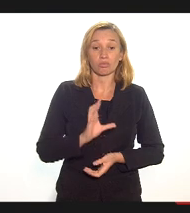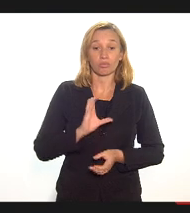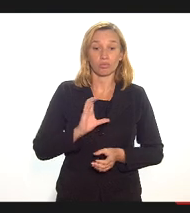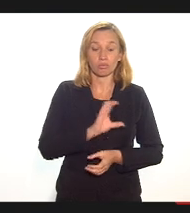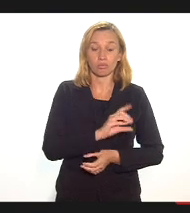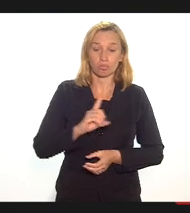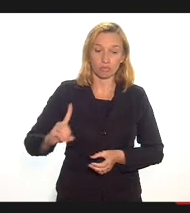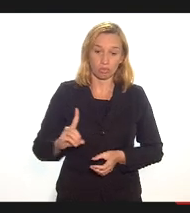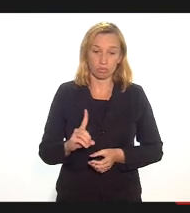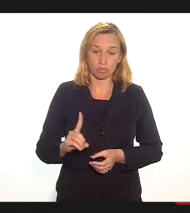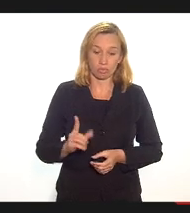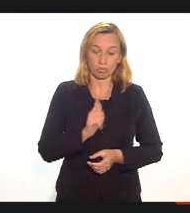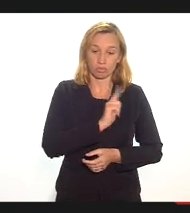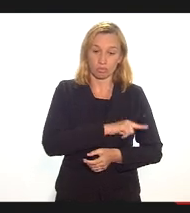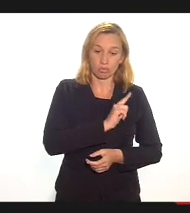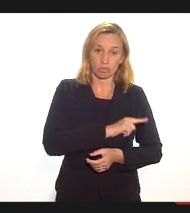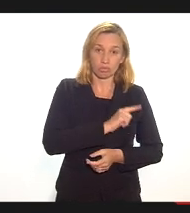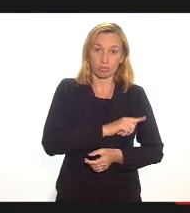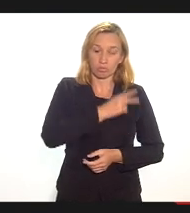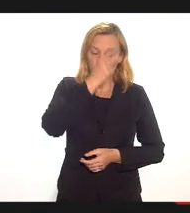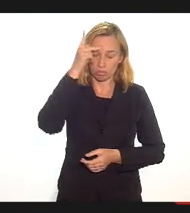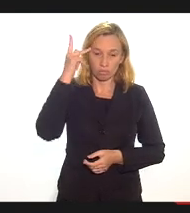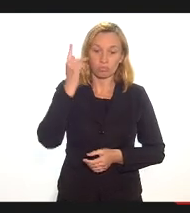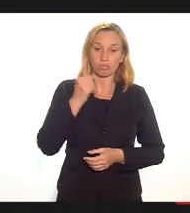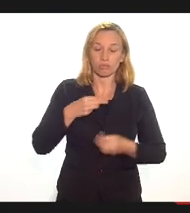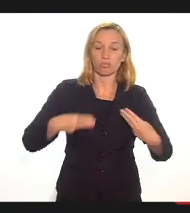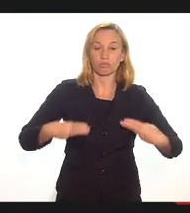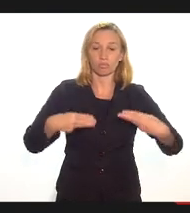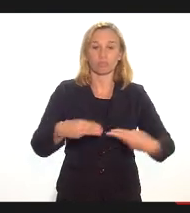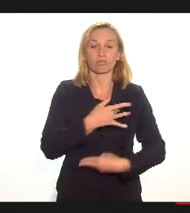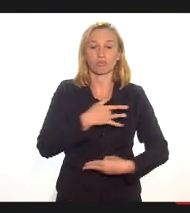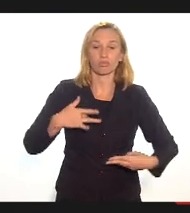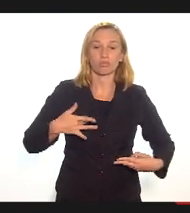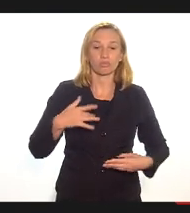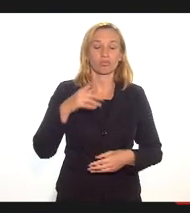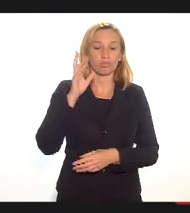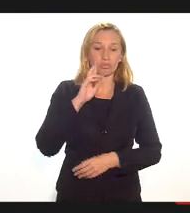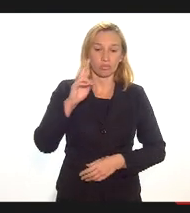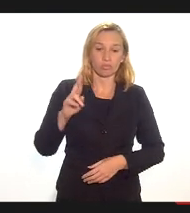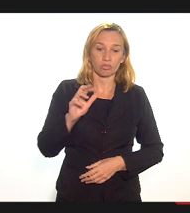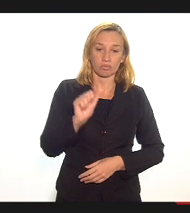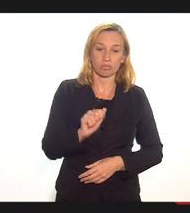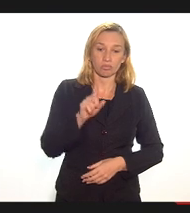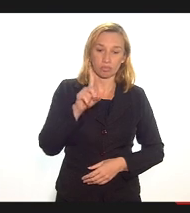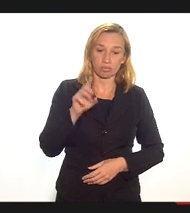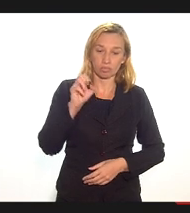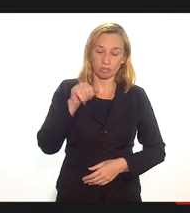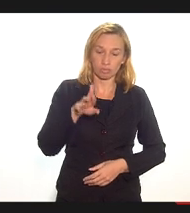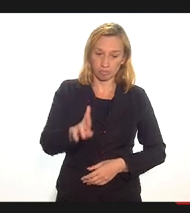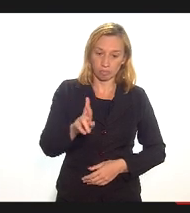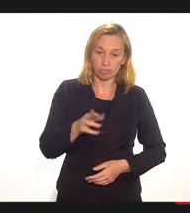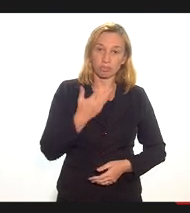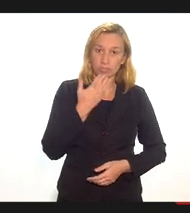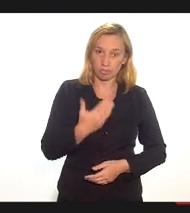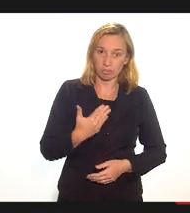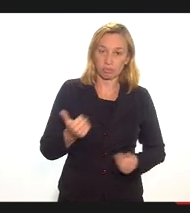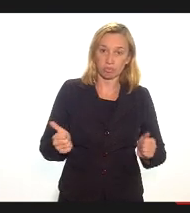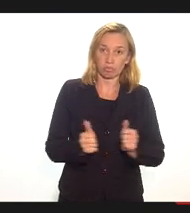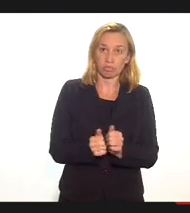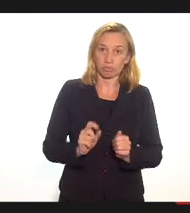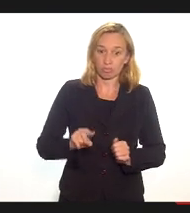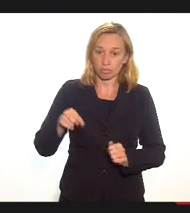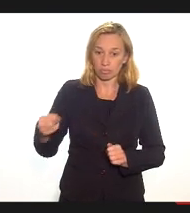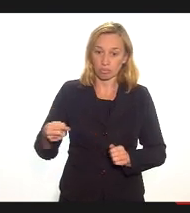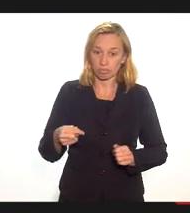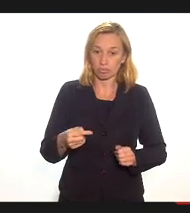da gestão de pessoal do Ministério da Saúde, o senhor Ademir Lapa, pediu junto a